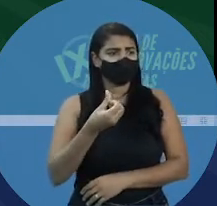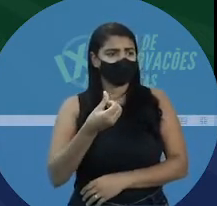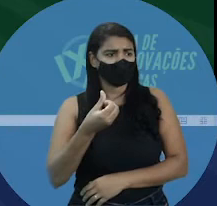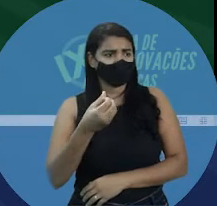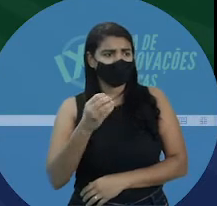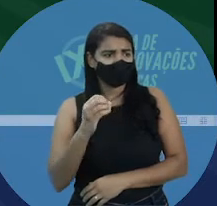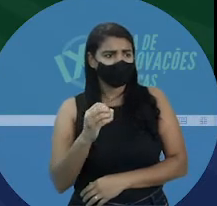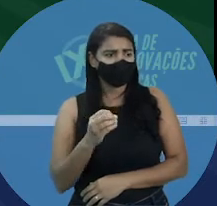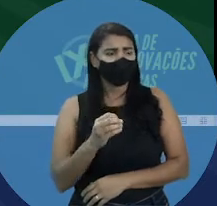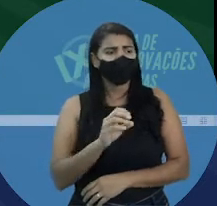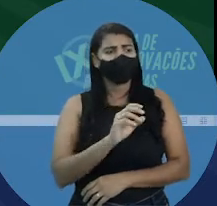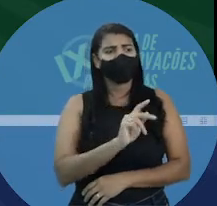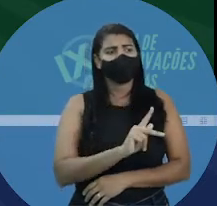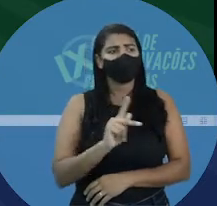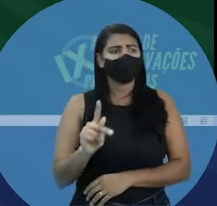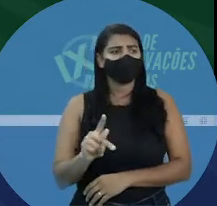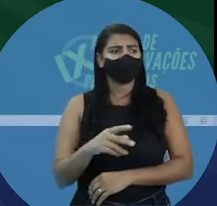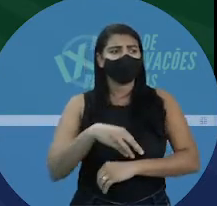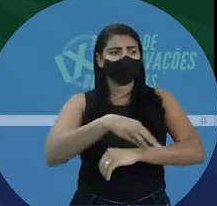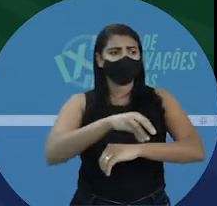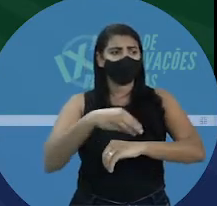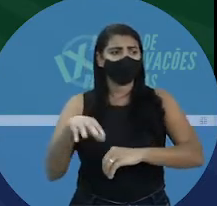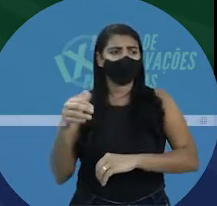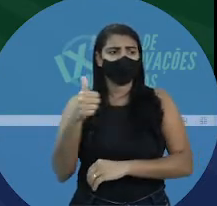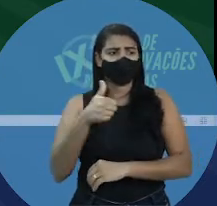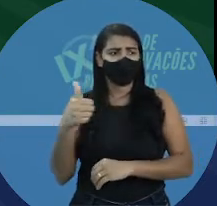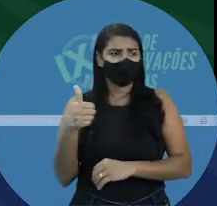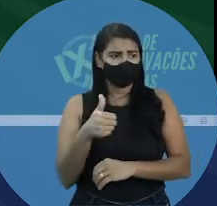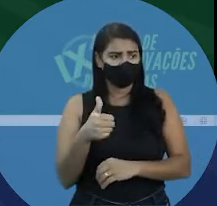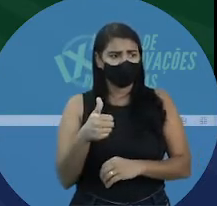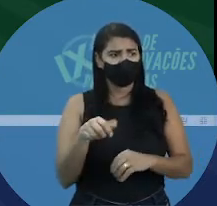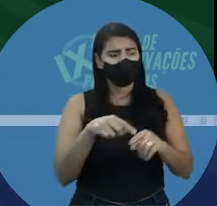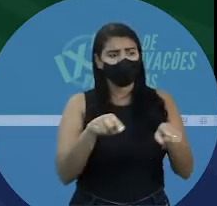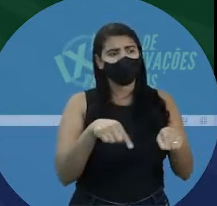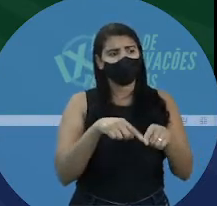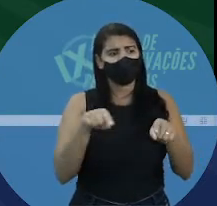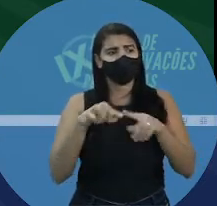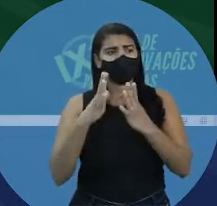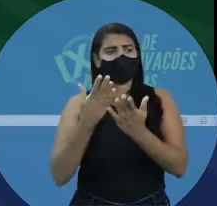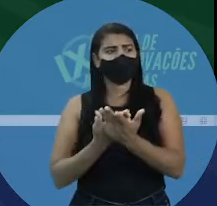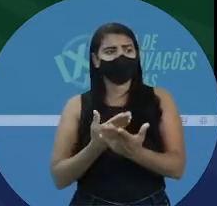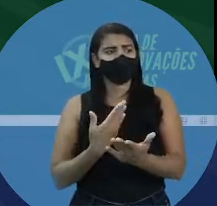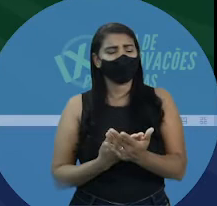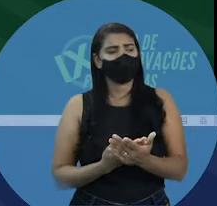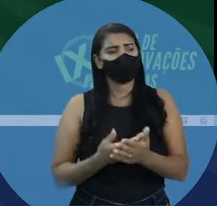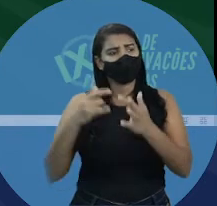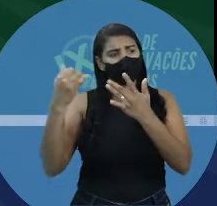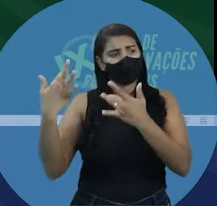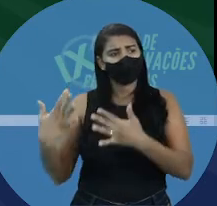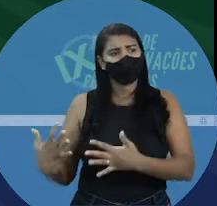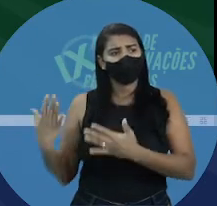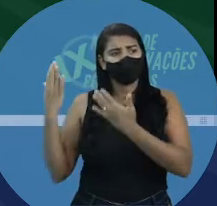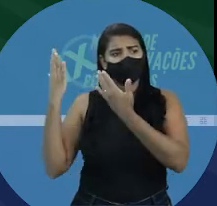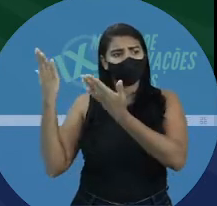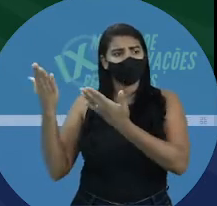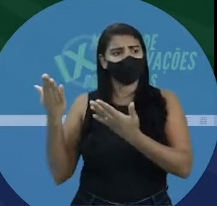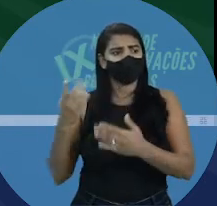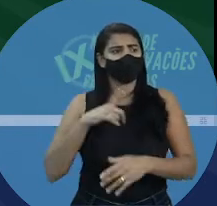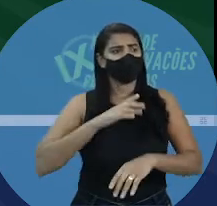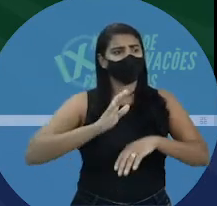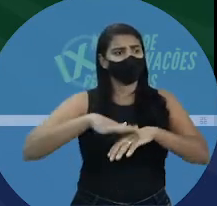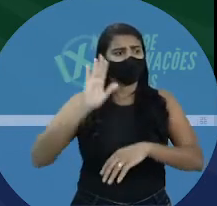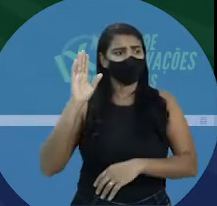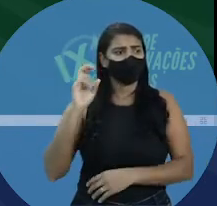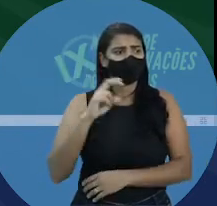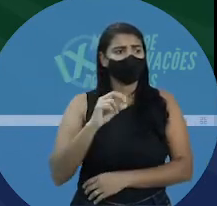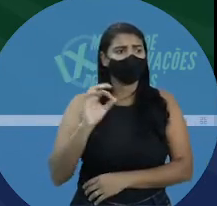discentes, distribuídos em 11 turmas. É válido destacar que essa instituição tem mais de